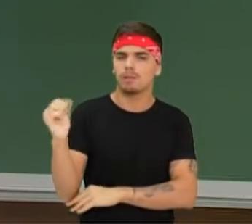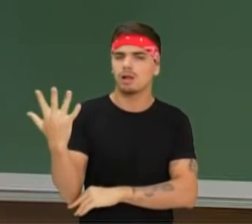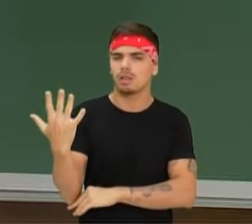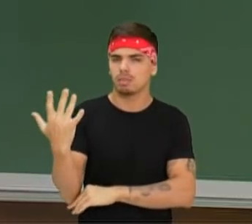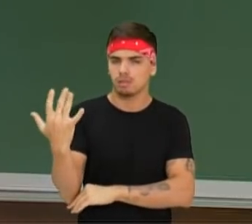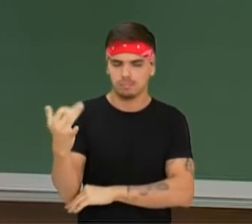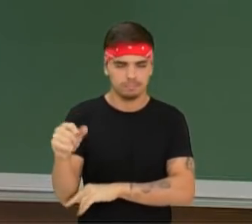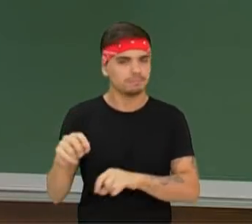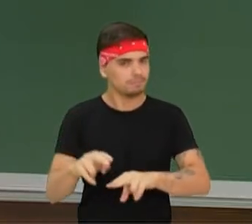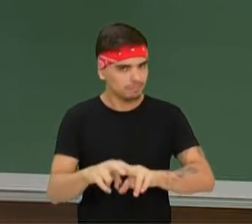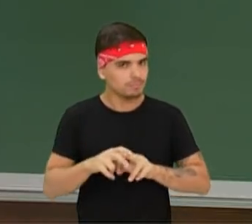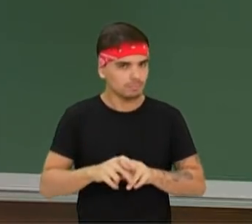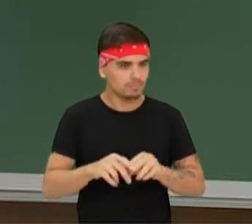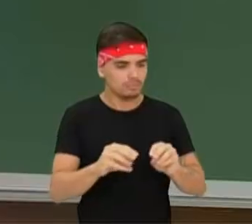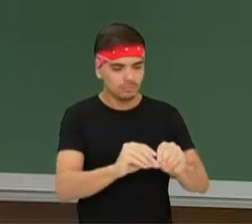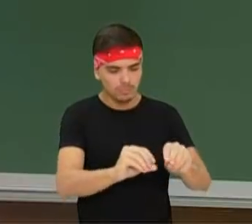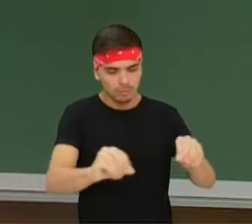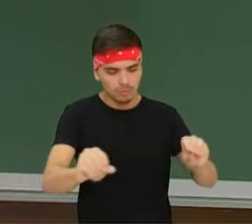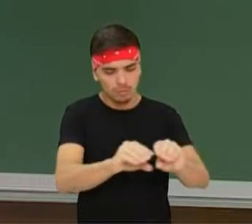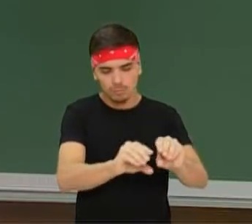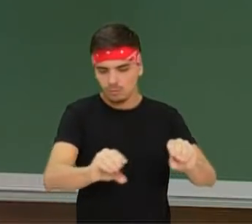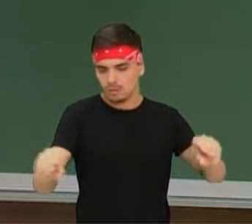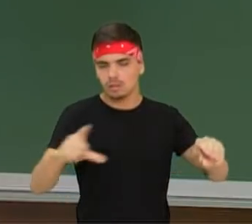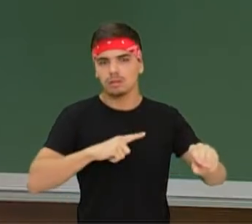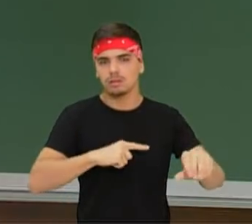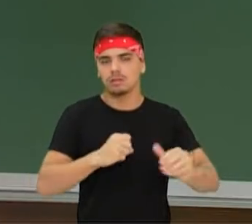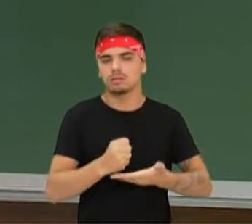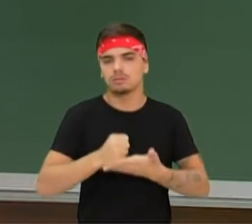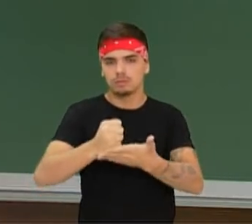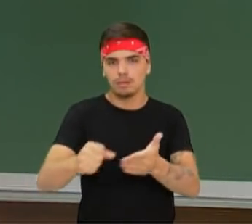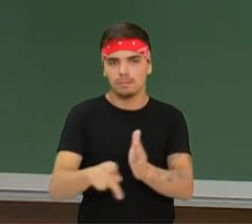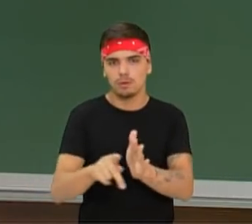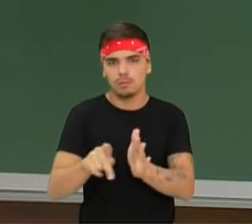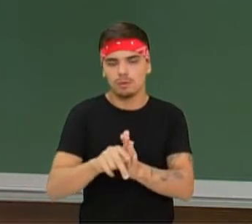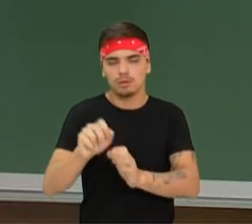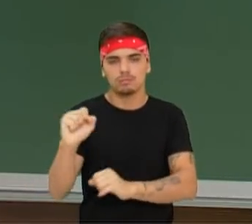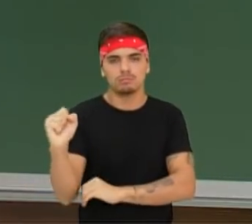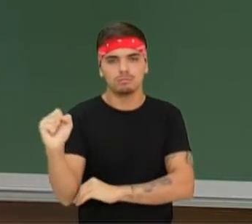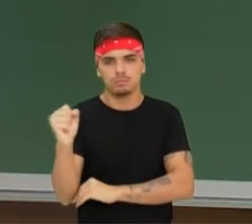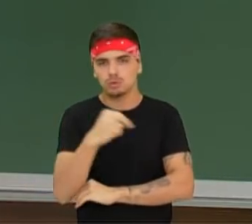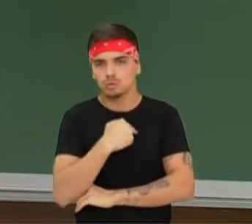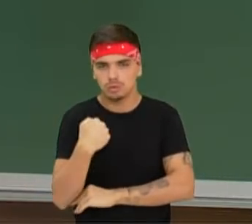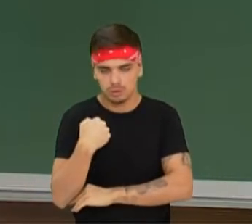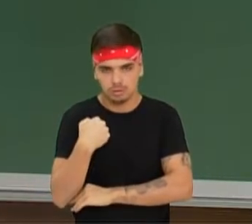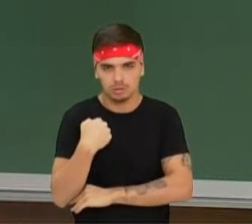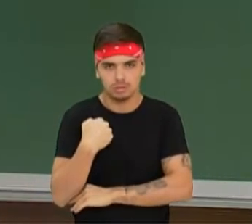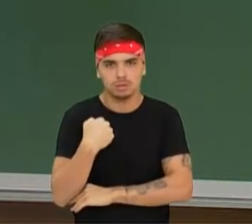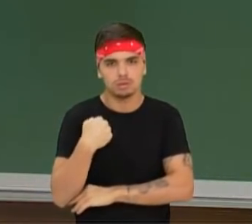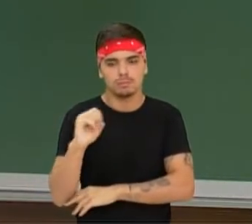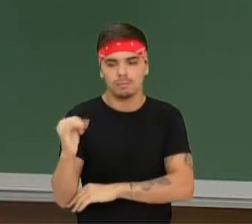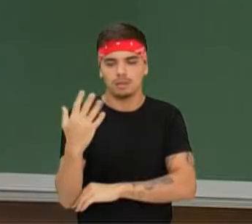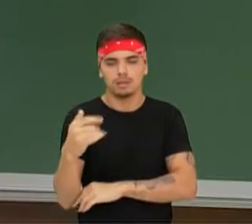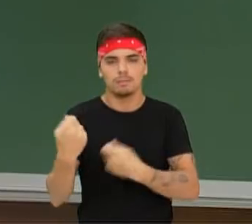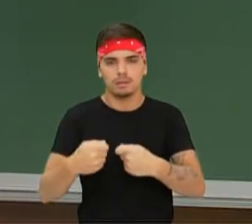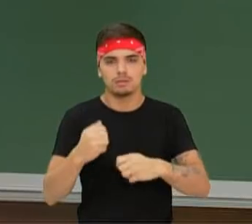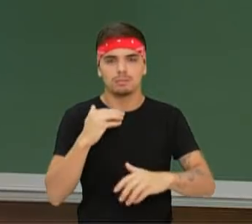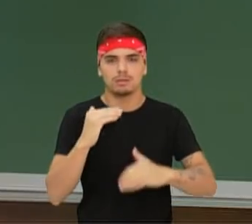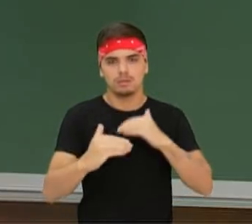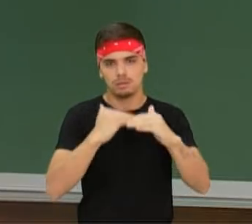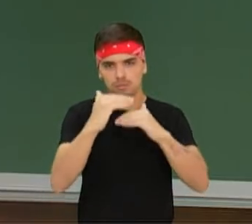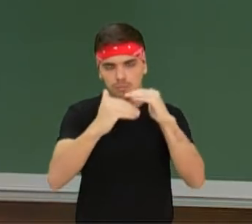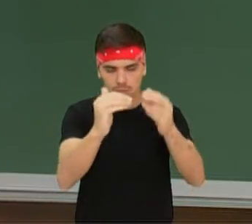Então, o solo, ele vai fornecer esses nutrientes que as plantas precisam para se